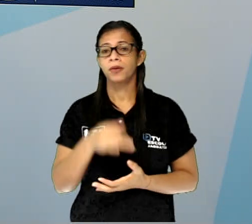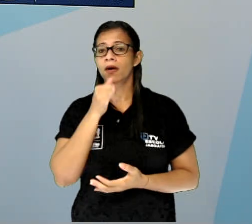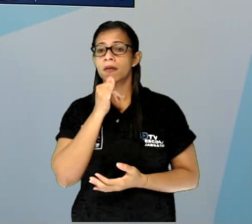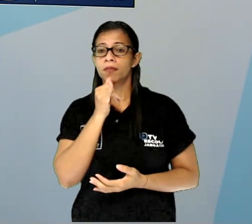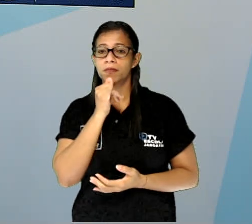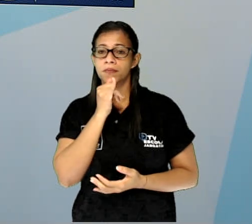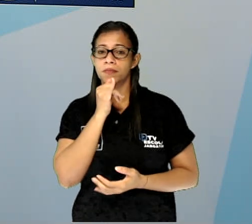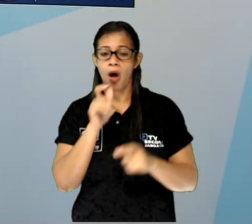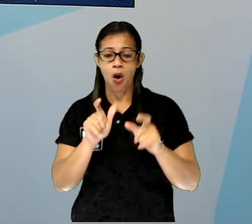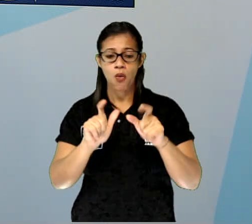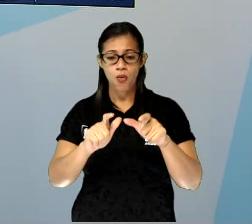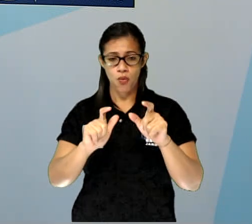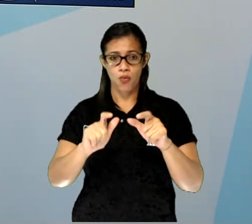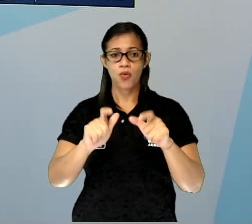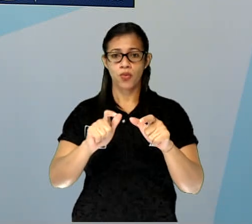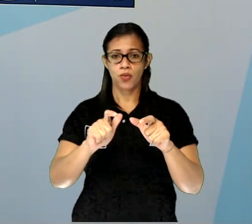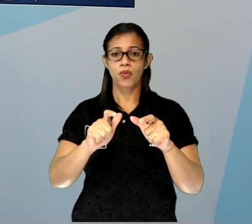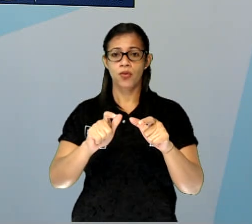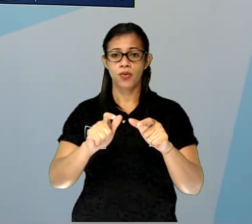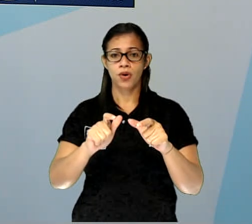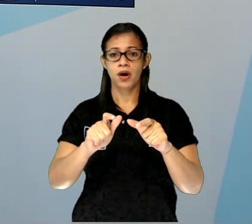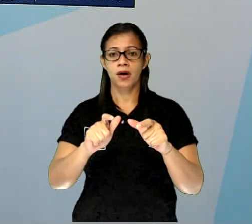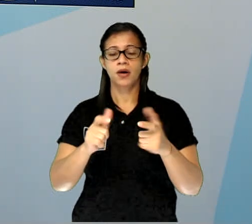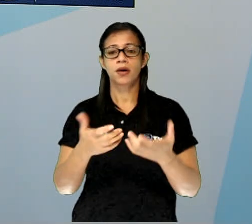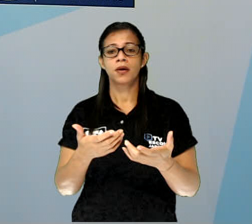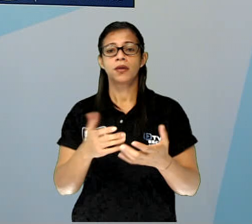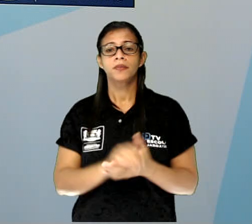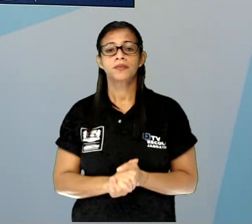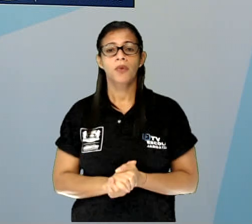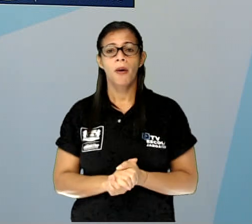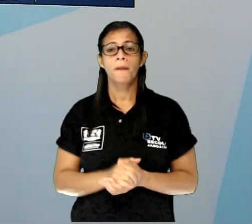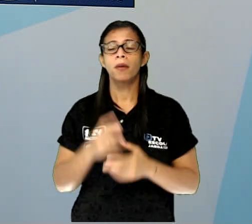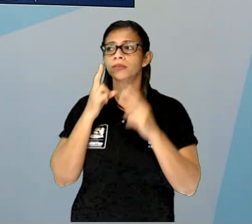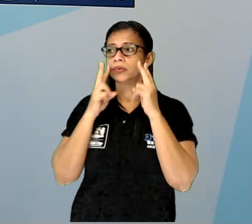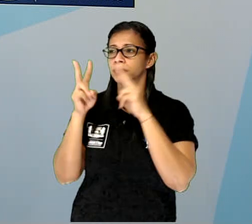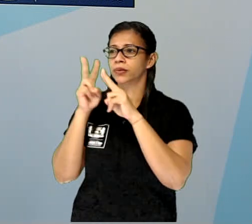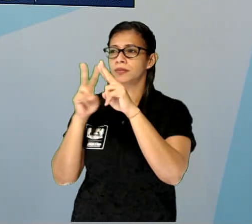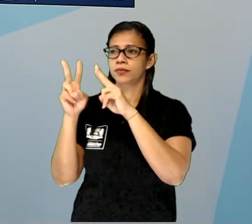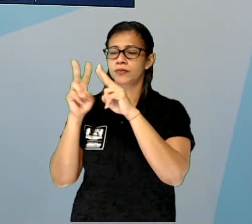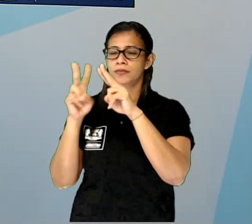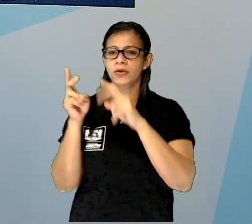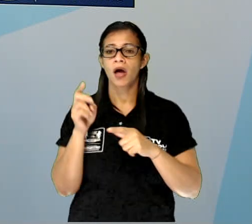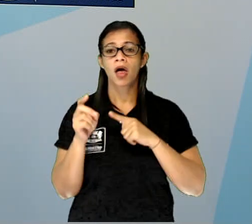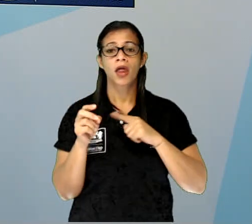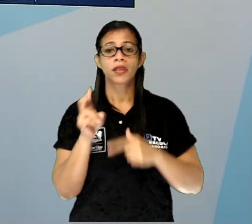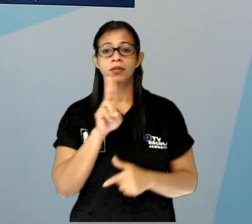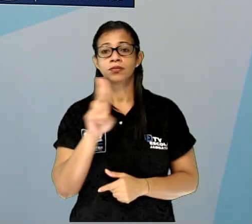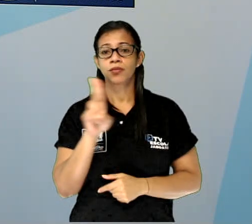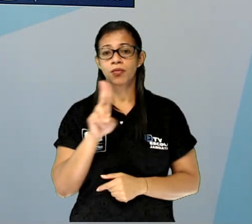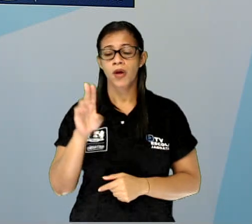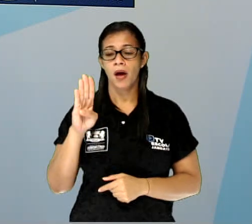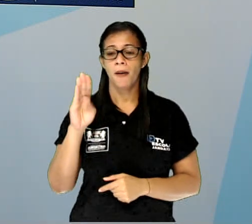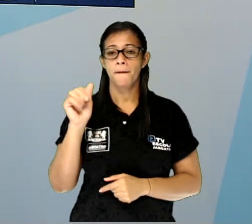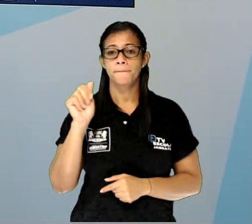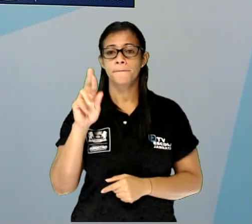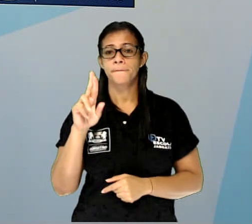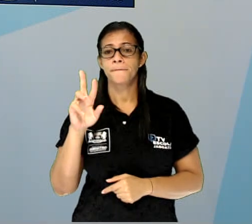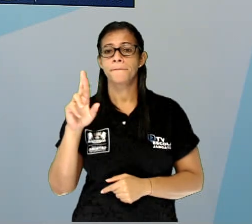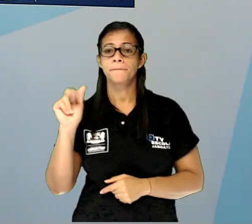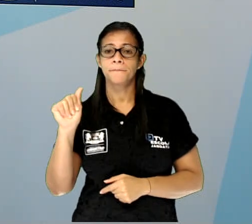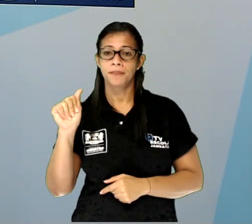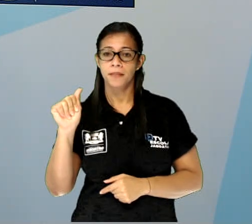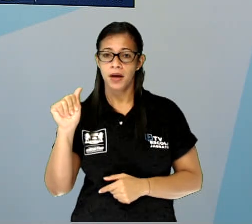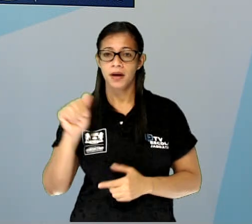mar dessa faixa de costa, chamamos de barra, né, porque ele vai contribuir, inclusive, na formação da